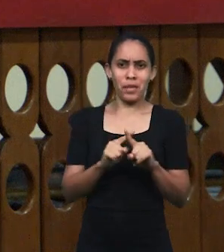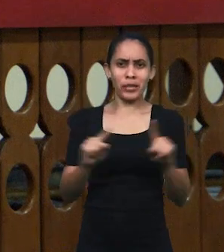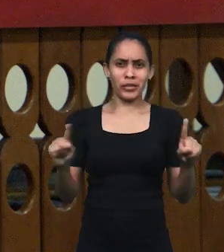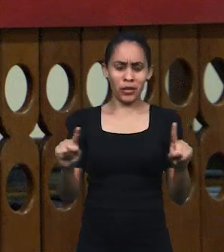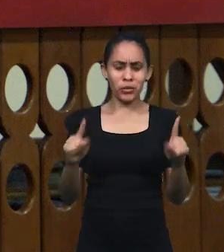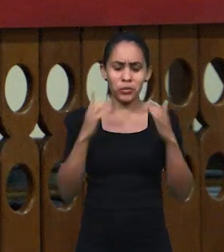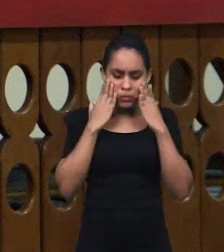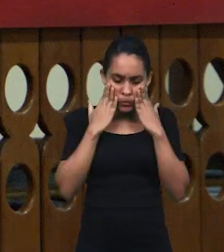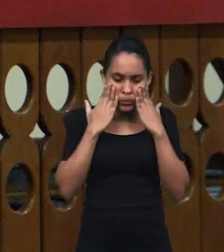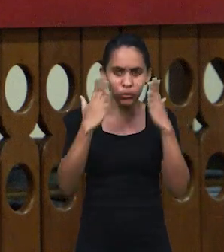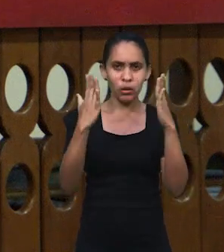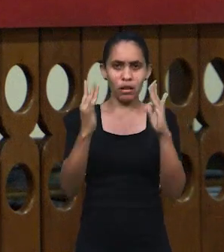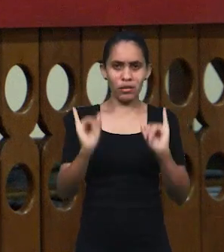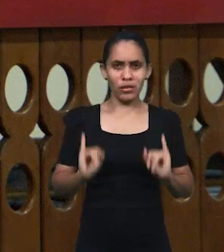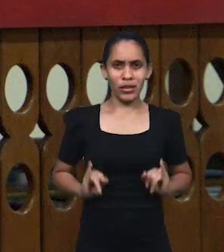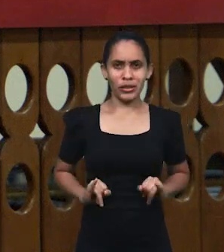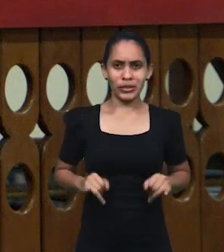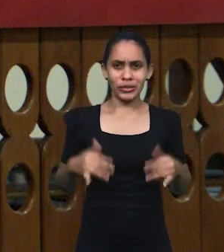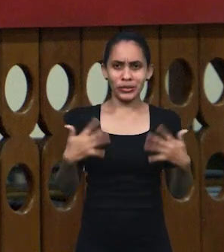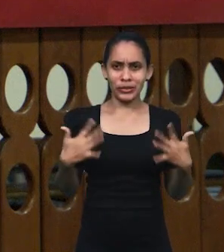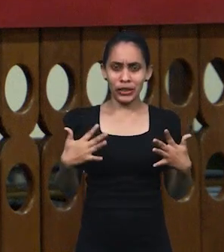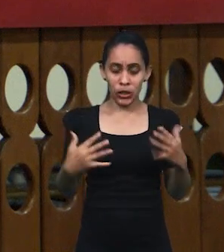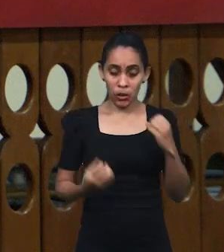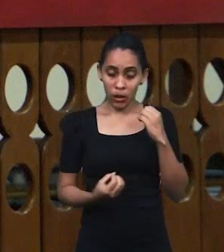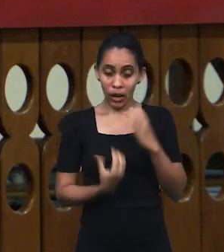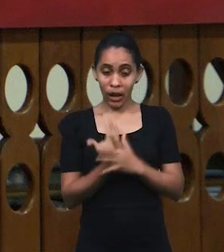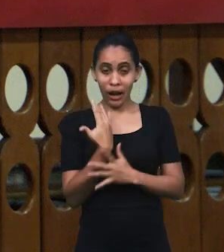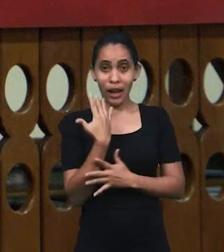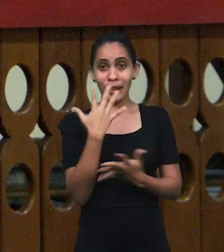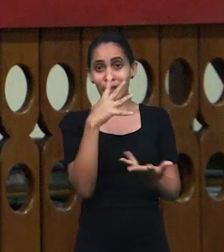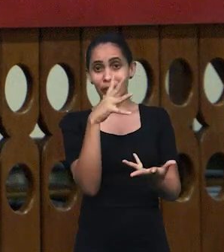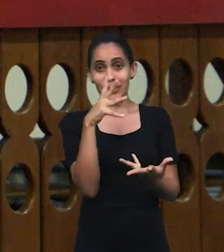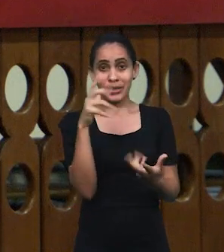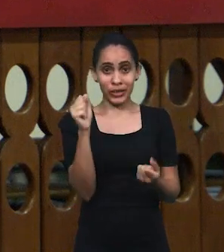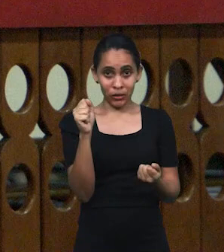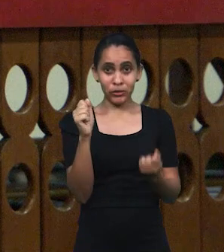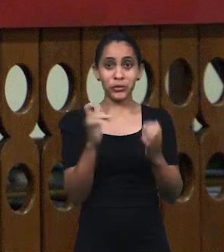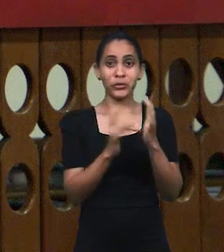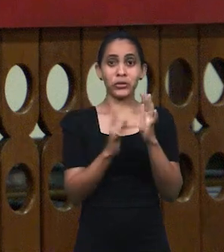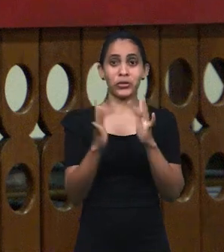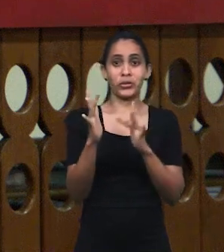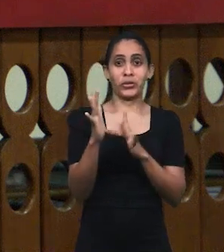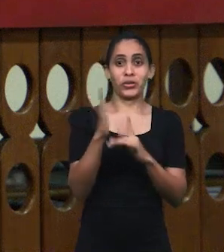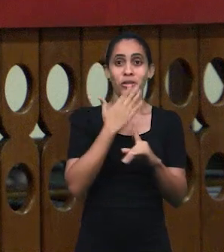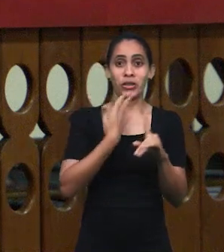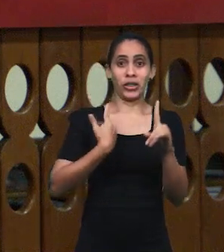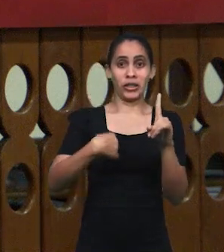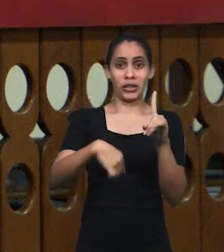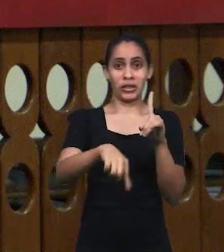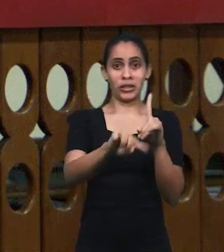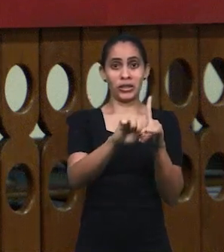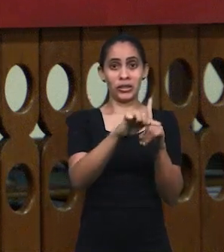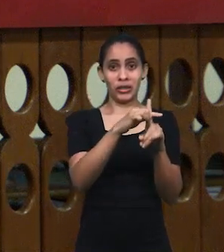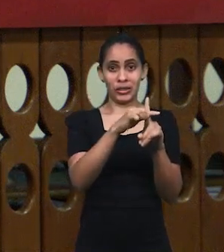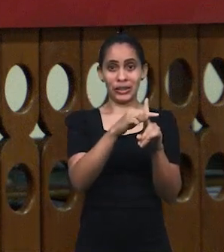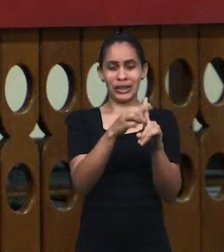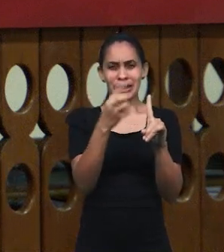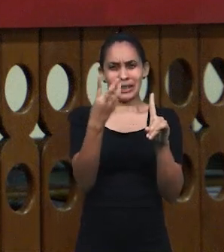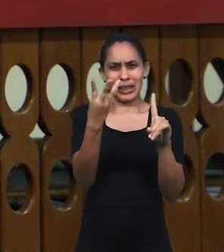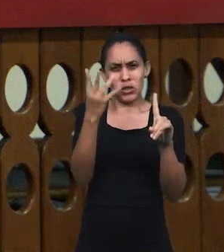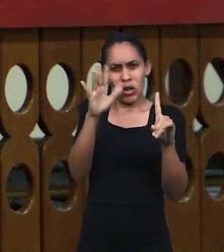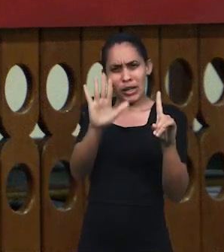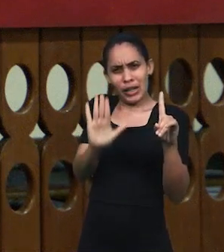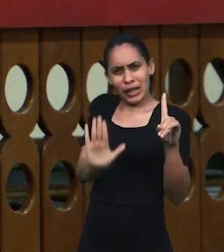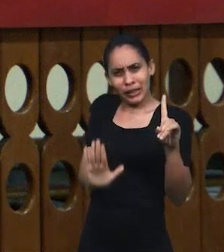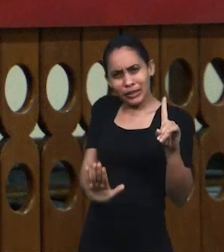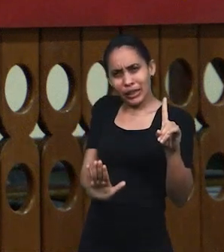Mas Deus quis mostrar sua tristeza e mostrou, usando a sua criação. Jesus entrega o seu Espírito às